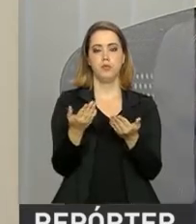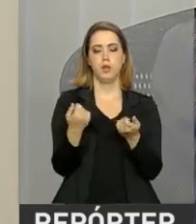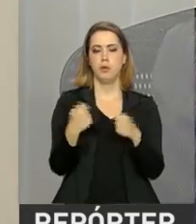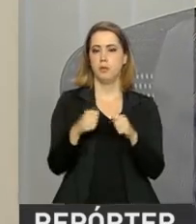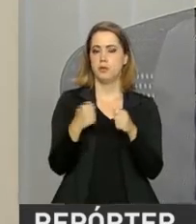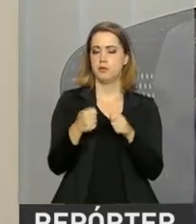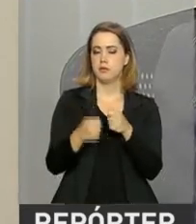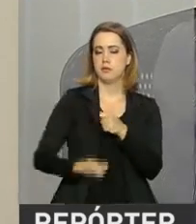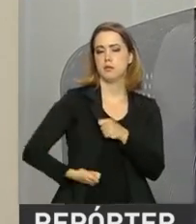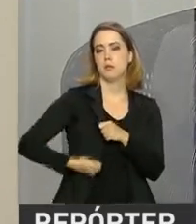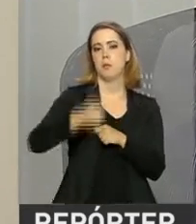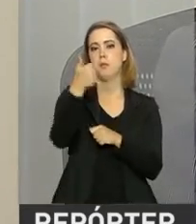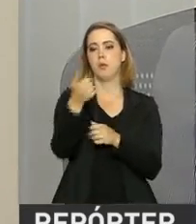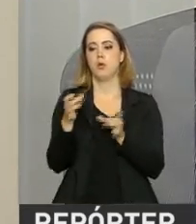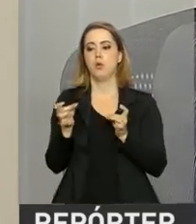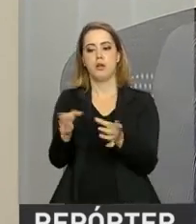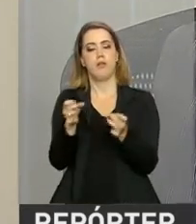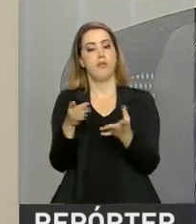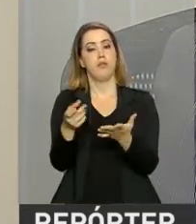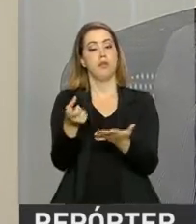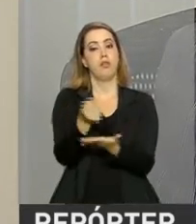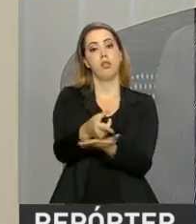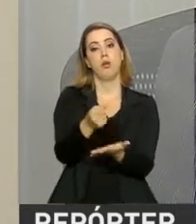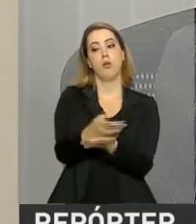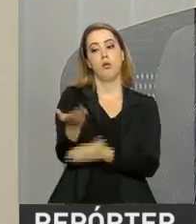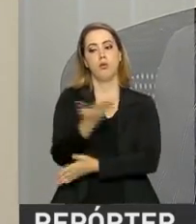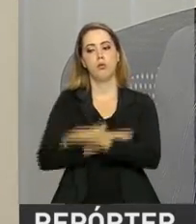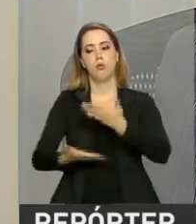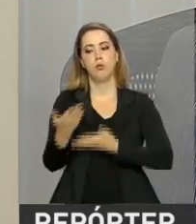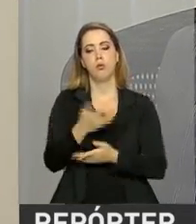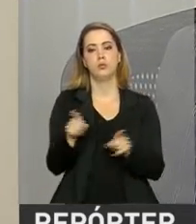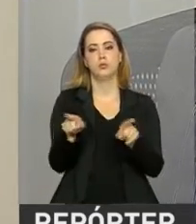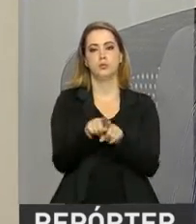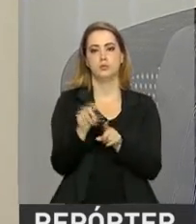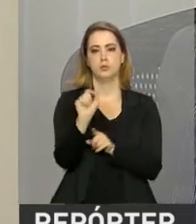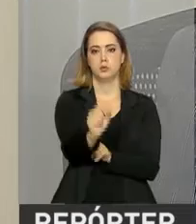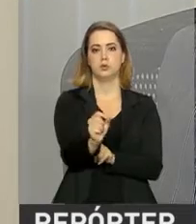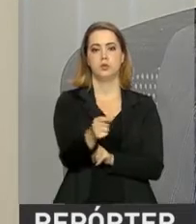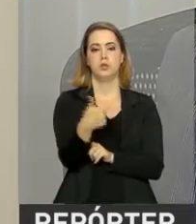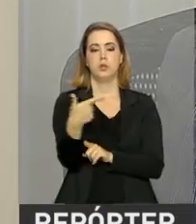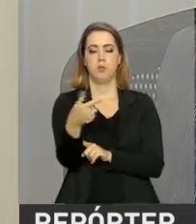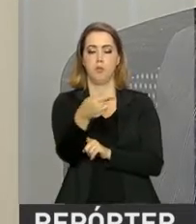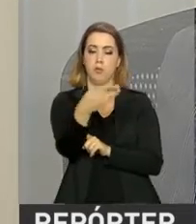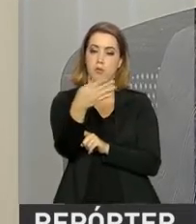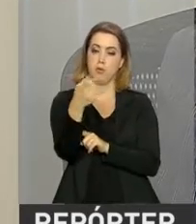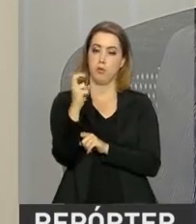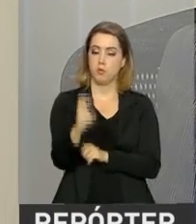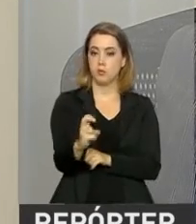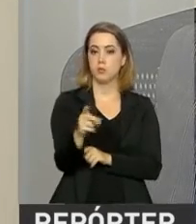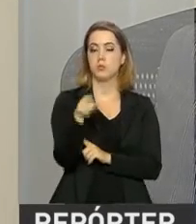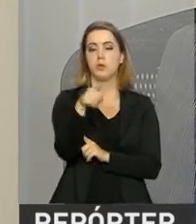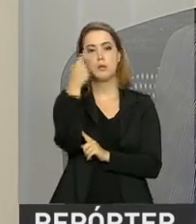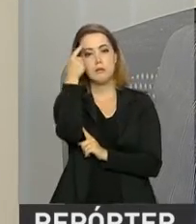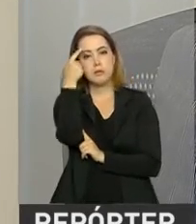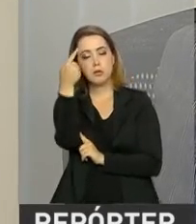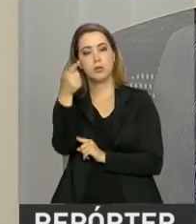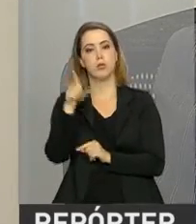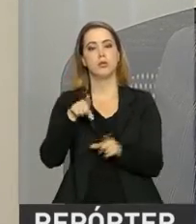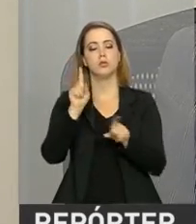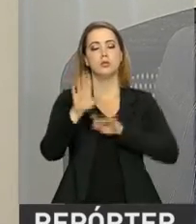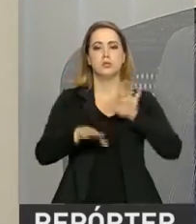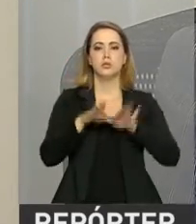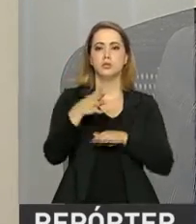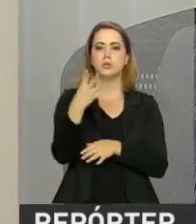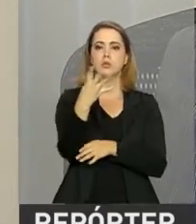comércio às exportações brasileiras para os países do brics do ano de 2015 para que você tem uma idéia foram na ordem de